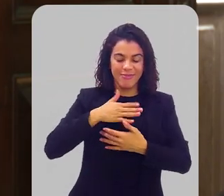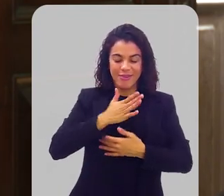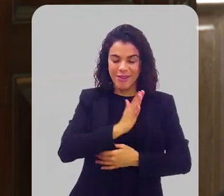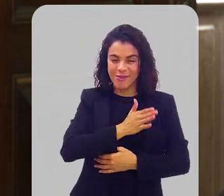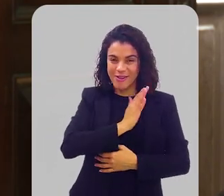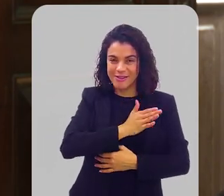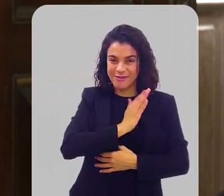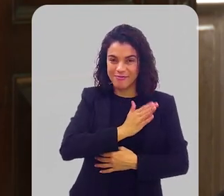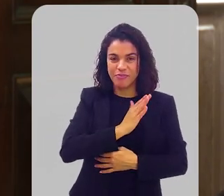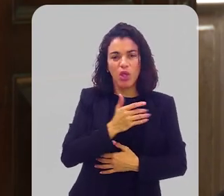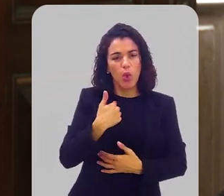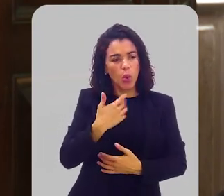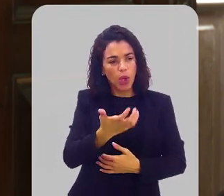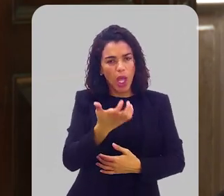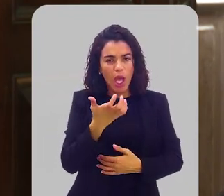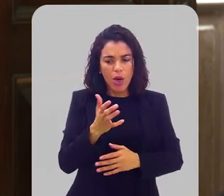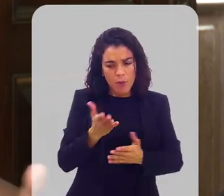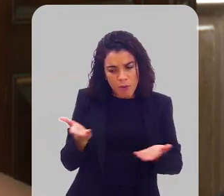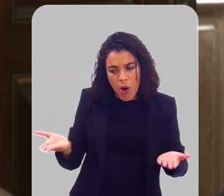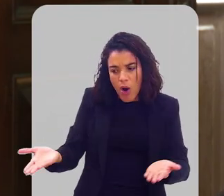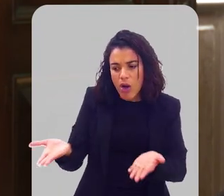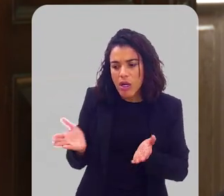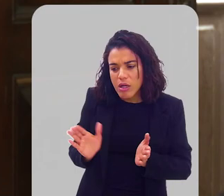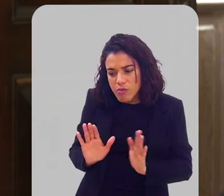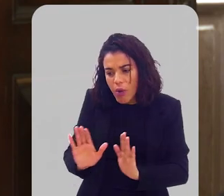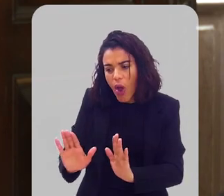nós. Não, poxa, eu quero isso. E eu